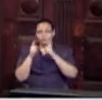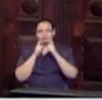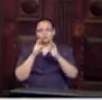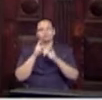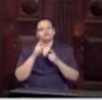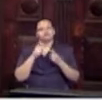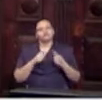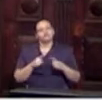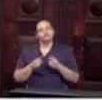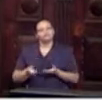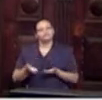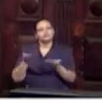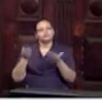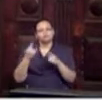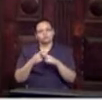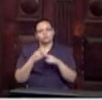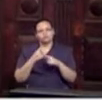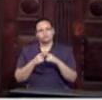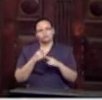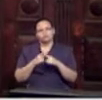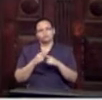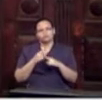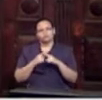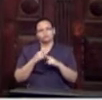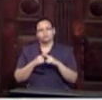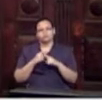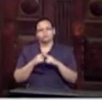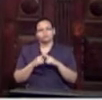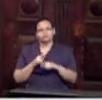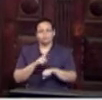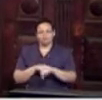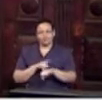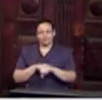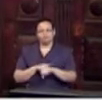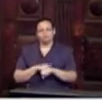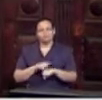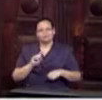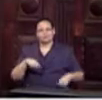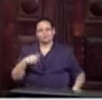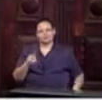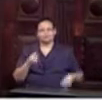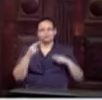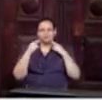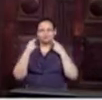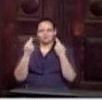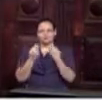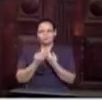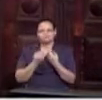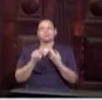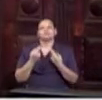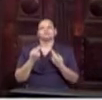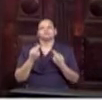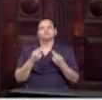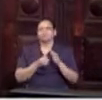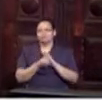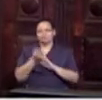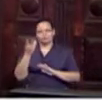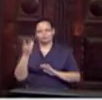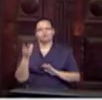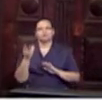provocado porque, num determinado momento, após audiências, após